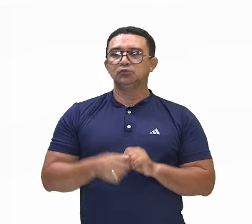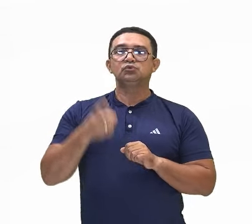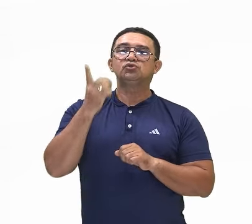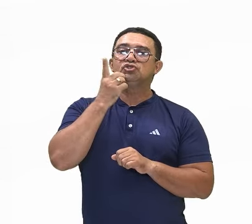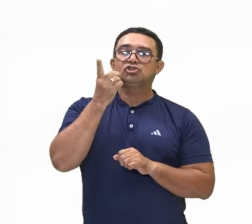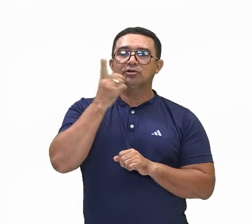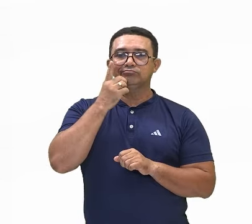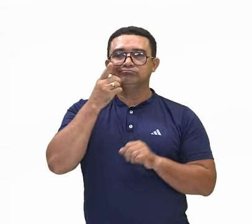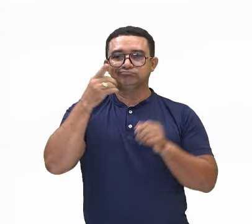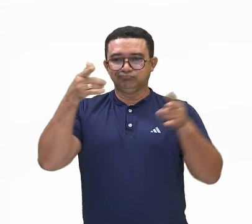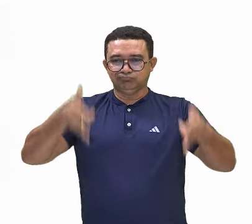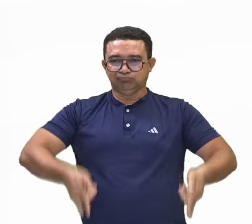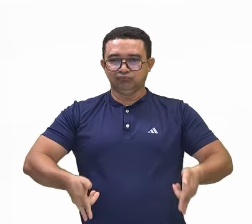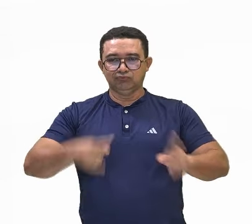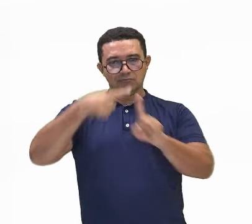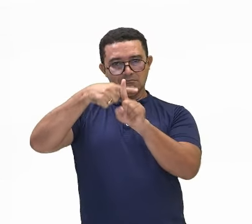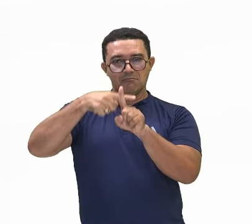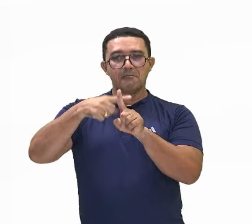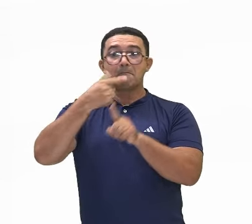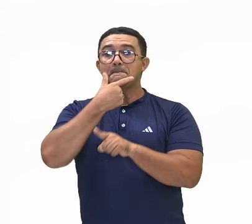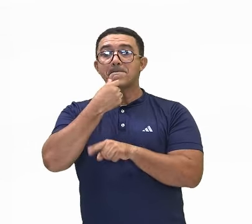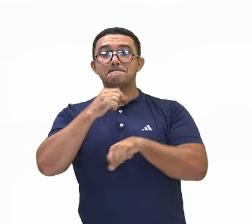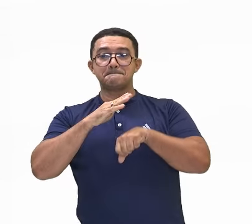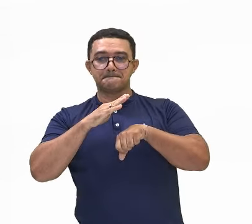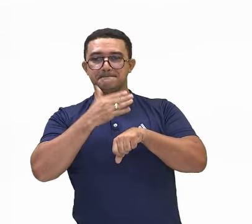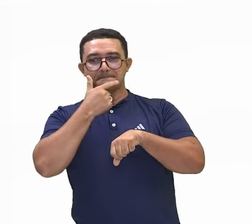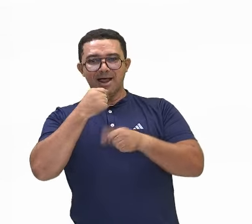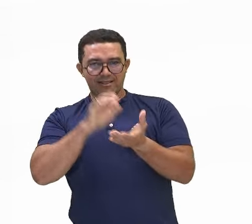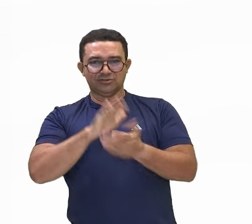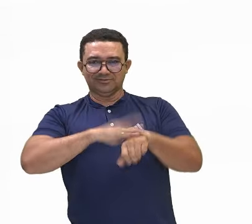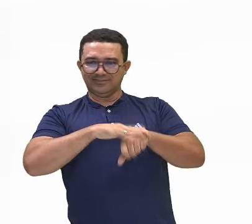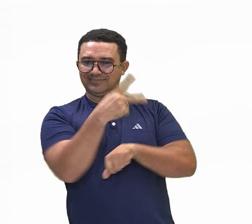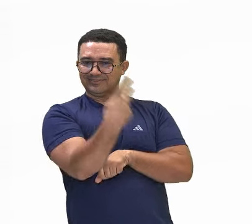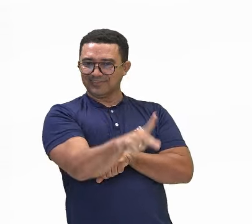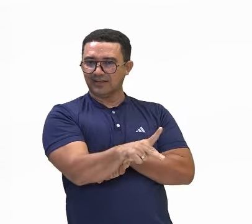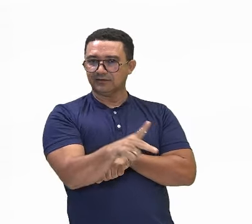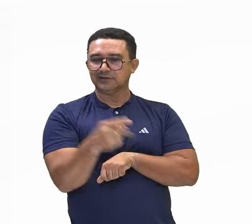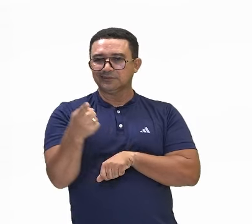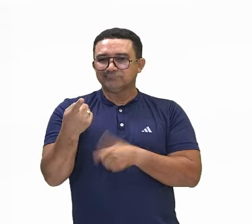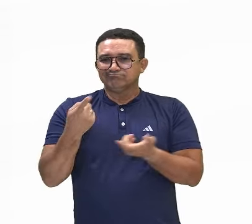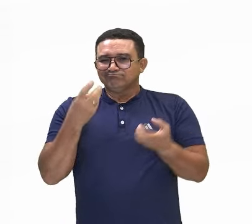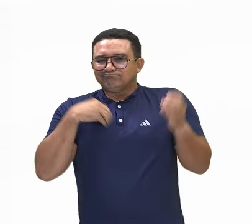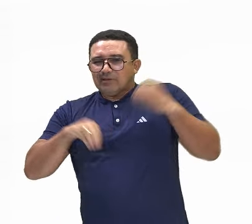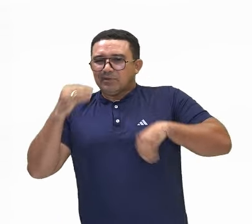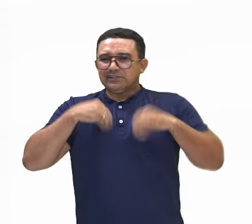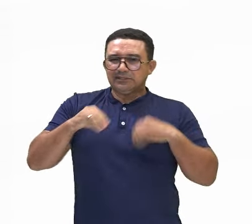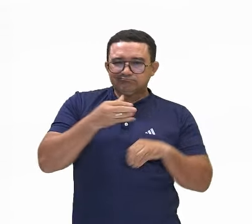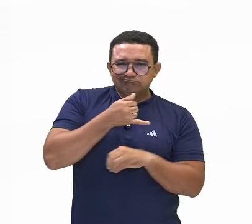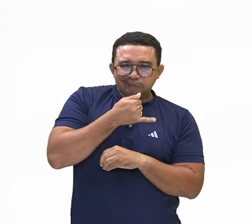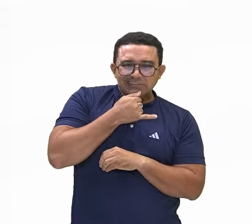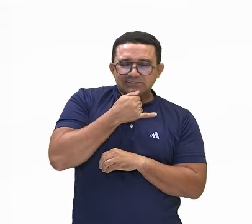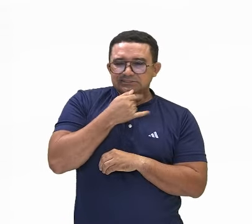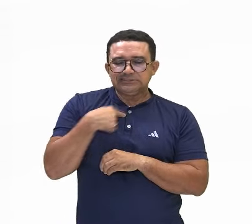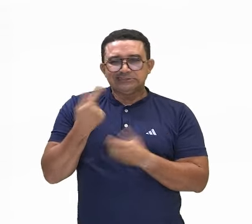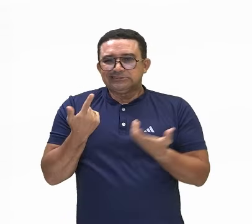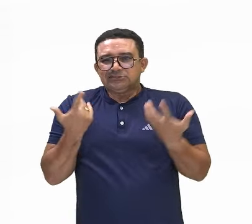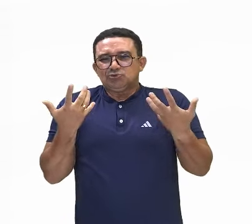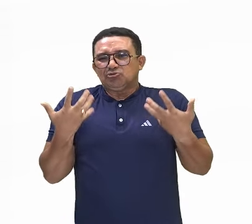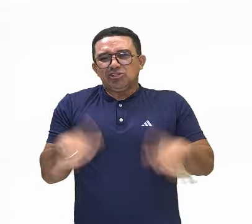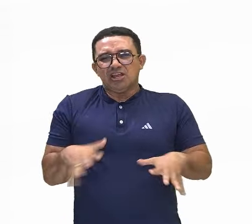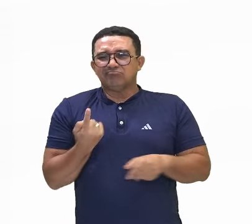Então, só para vocês entenderem, né, o que foi que aconteceu aí, ela ficou tão depressiva, gente, que ela disse que não suportaria viver